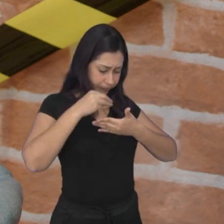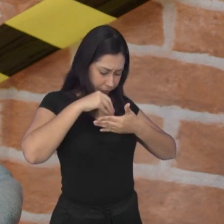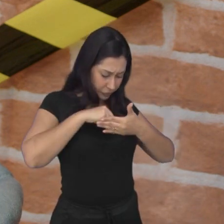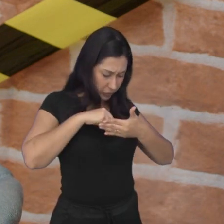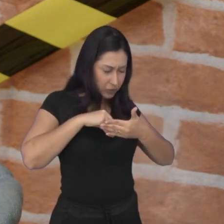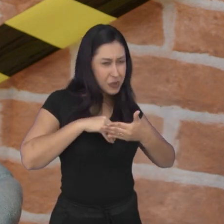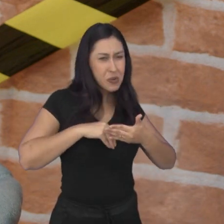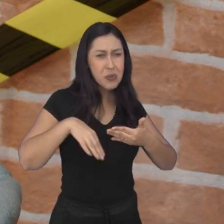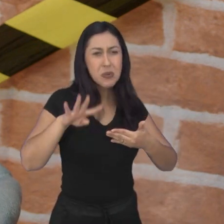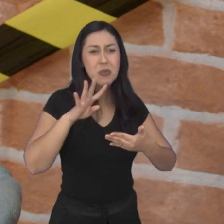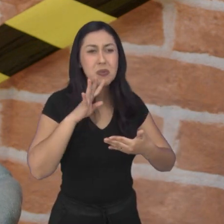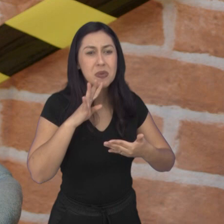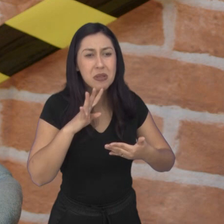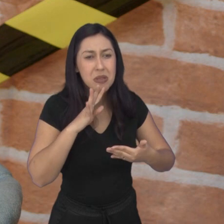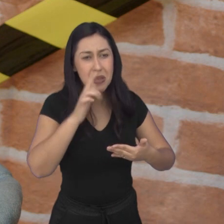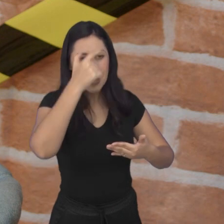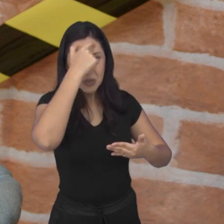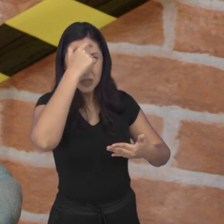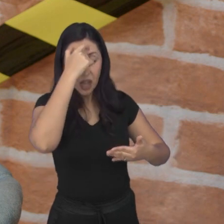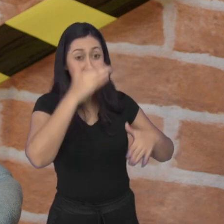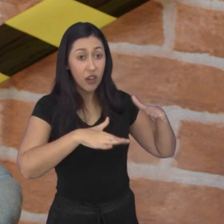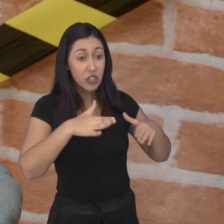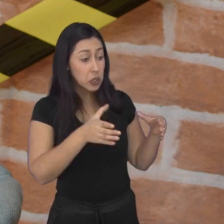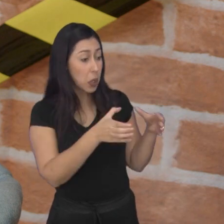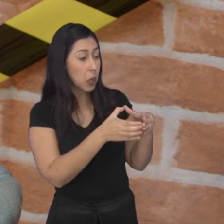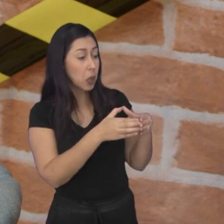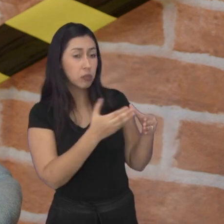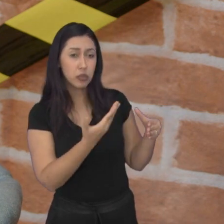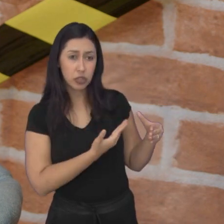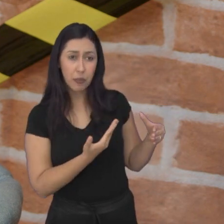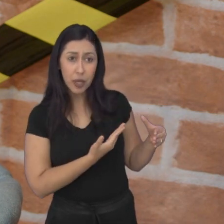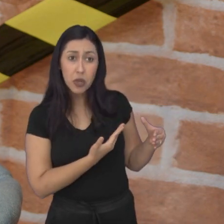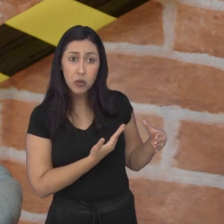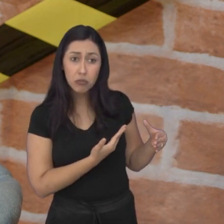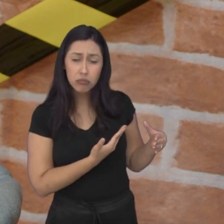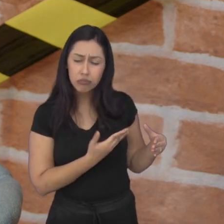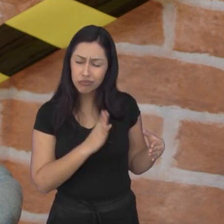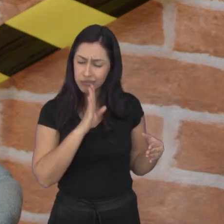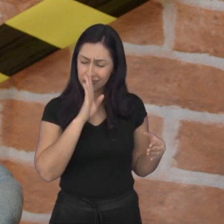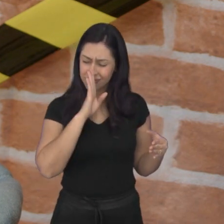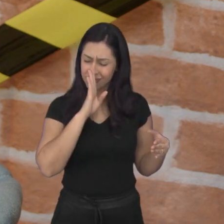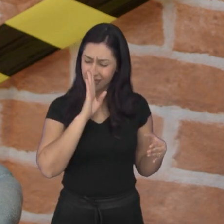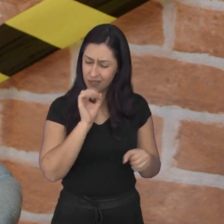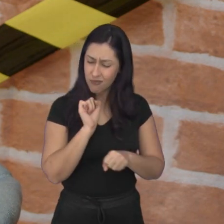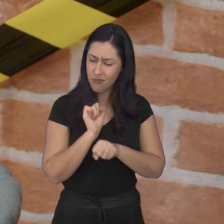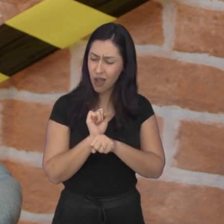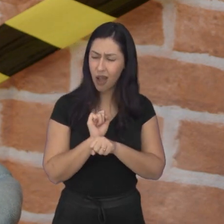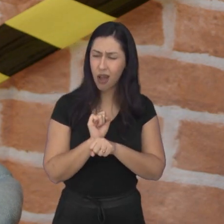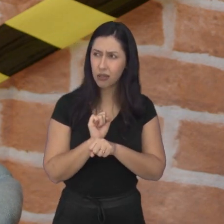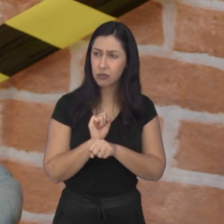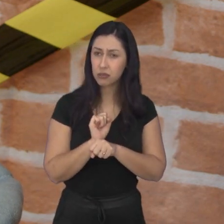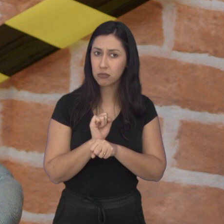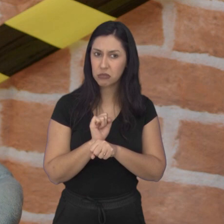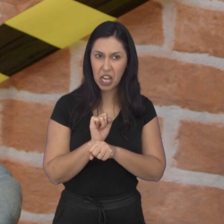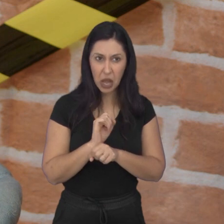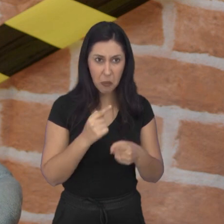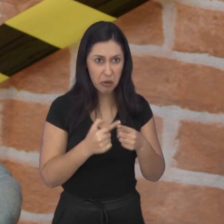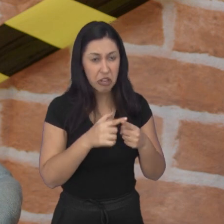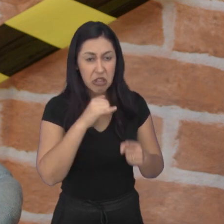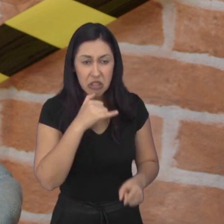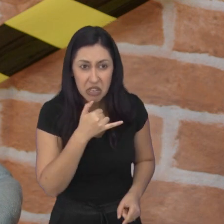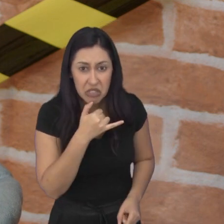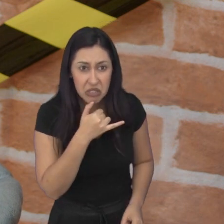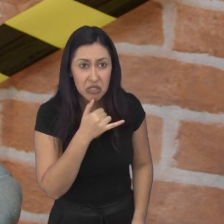de autoconsciência. Quando você está com seus amigos, assim, você pode ficar um tempinho quieto de vez em quando, e não quer dizer que você está triste. Sim. Você pode ter